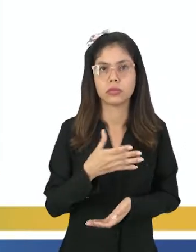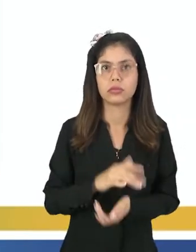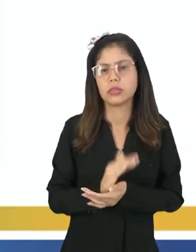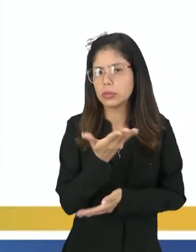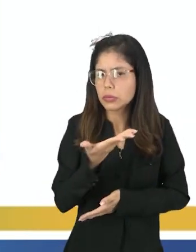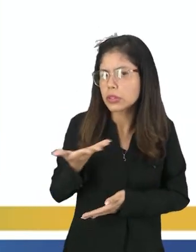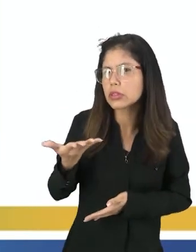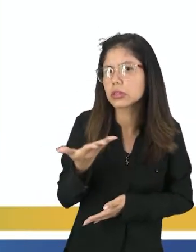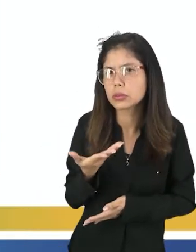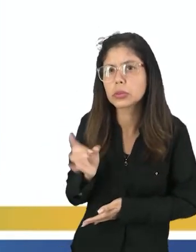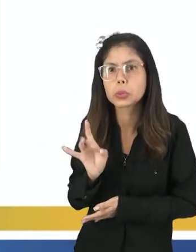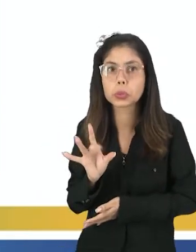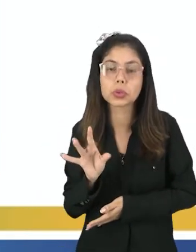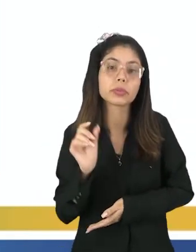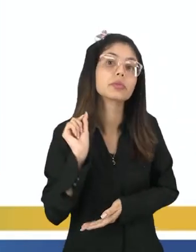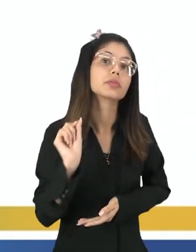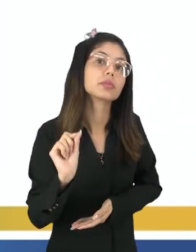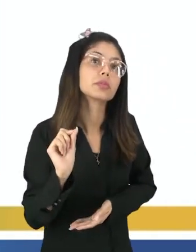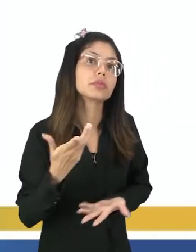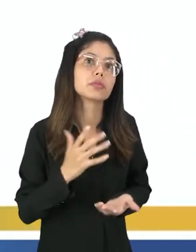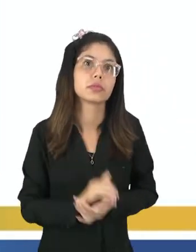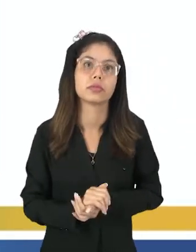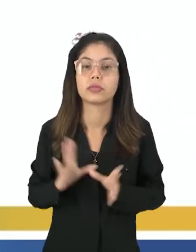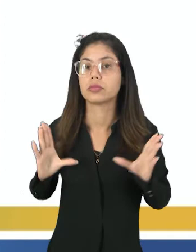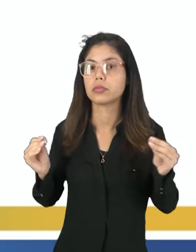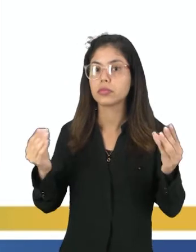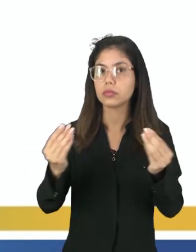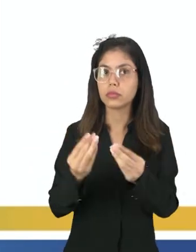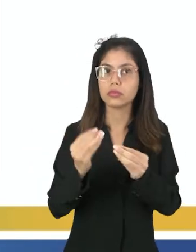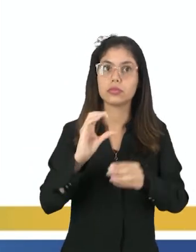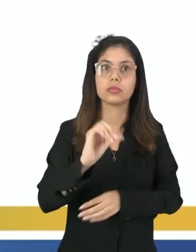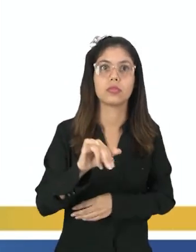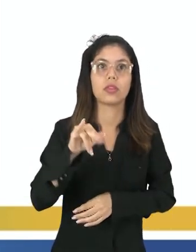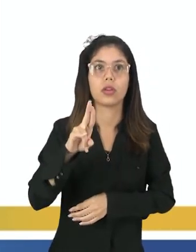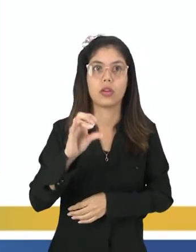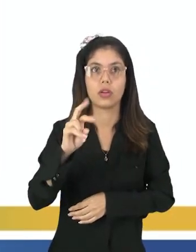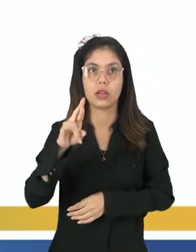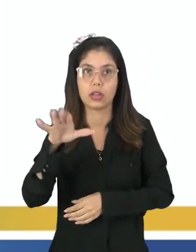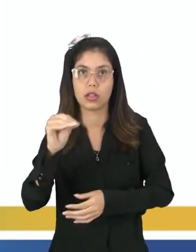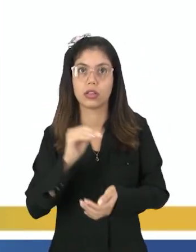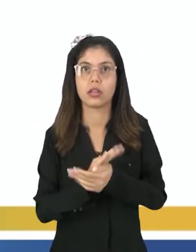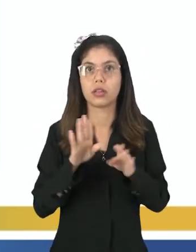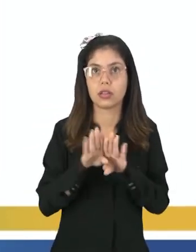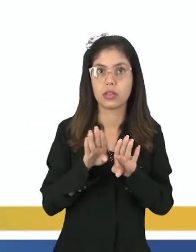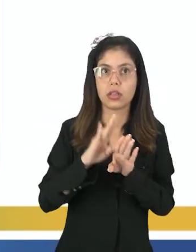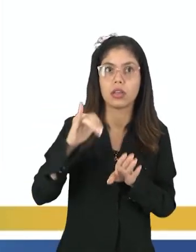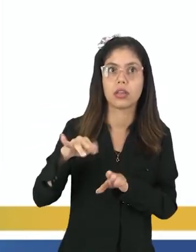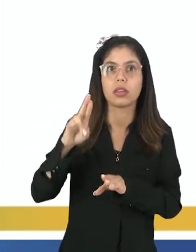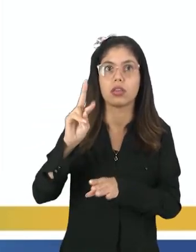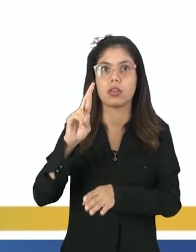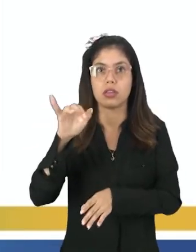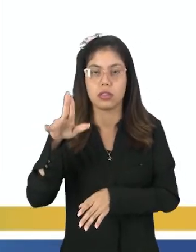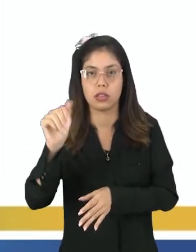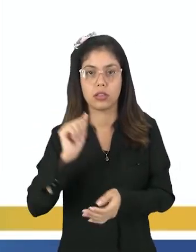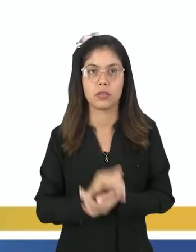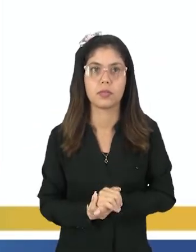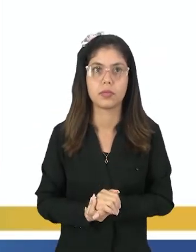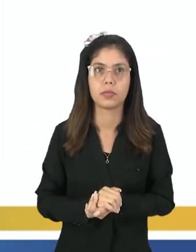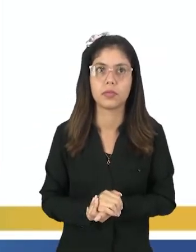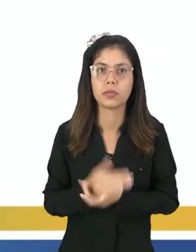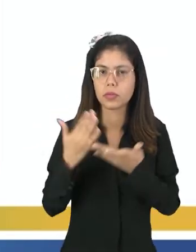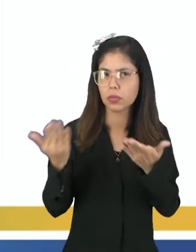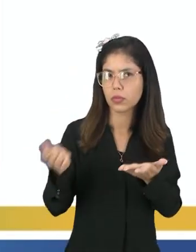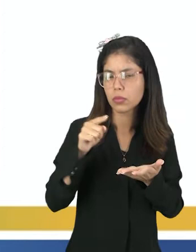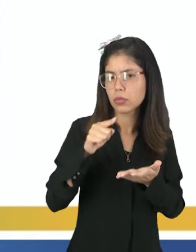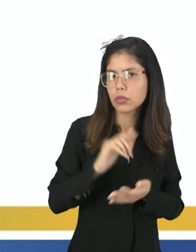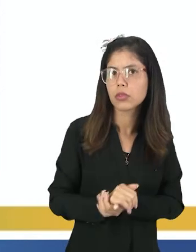aí basicamente pelo quê? Por substâncias orgânicas e inorgânicas, que eu vim falando para vocês ao longo dessa aula. E